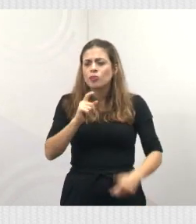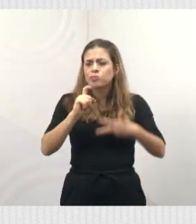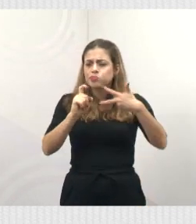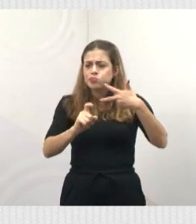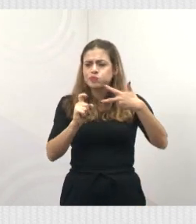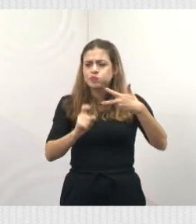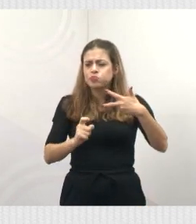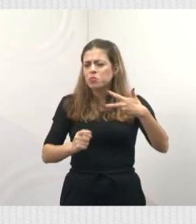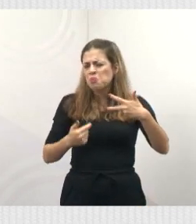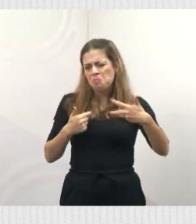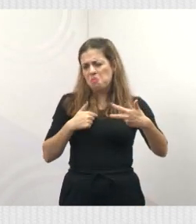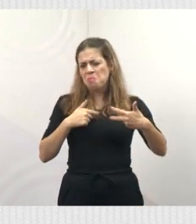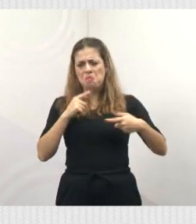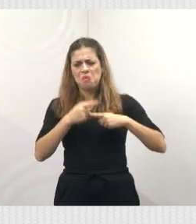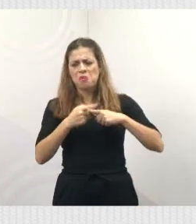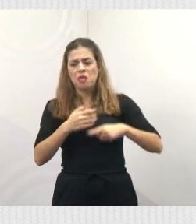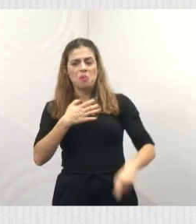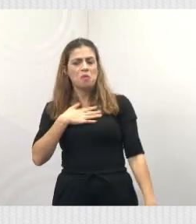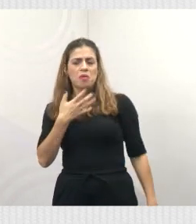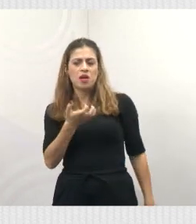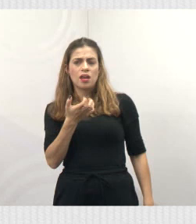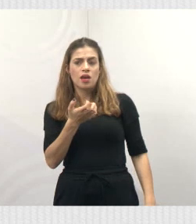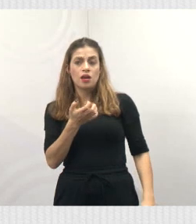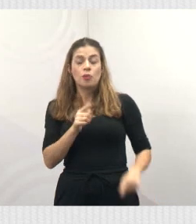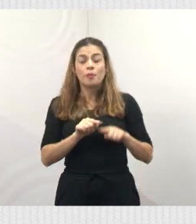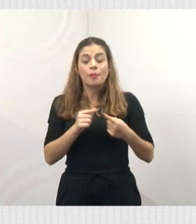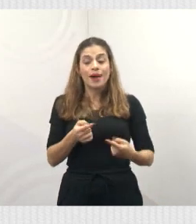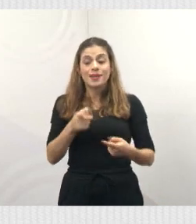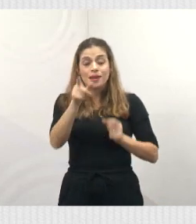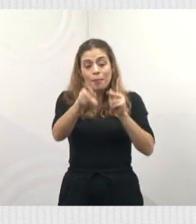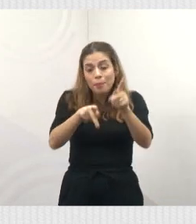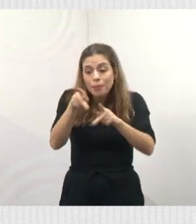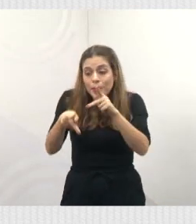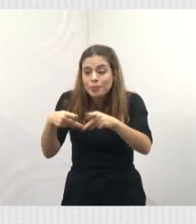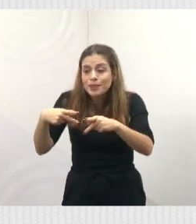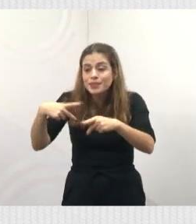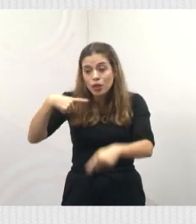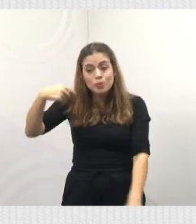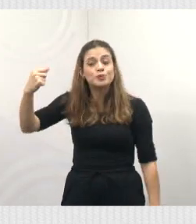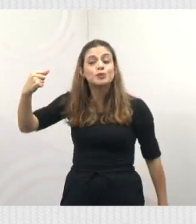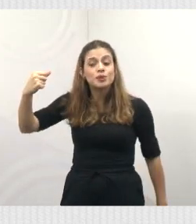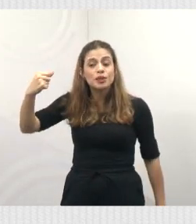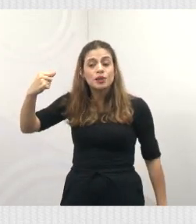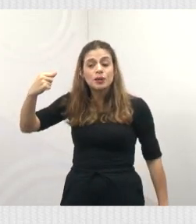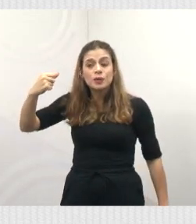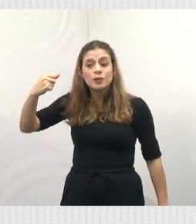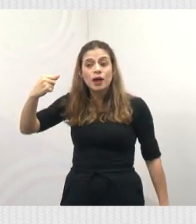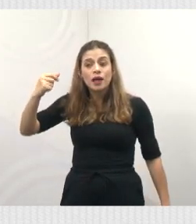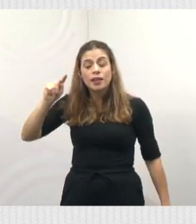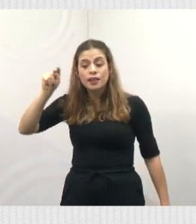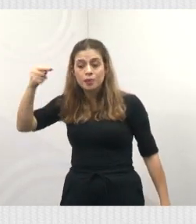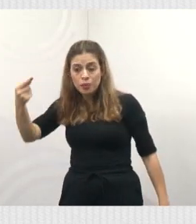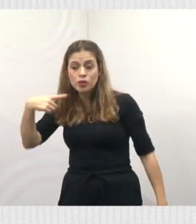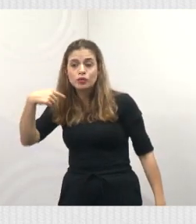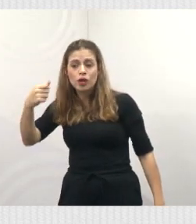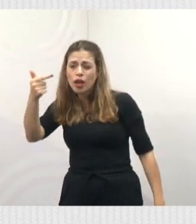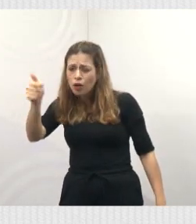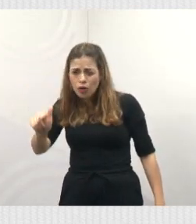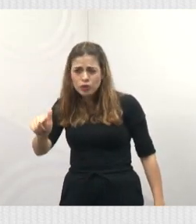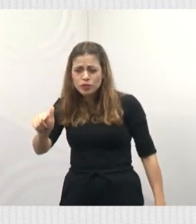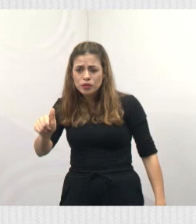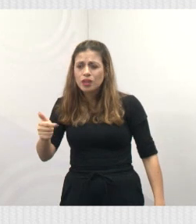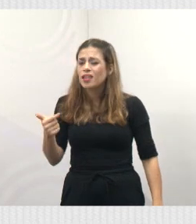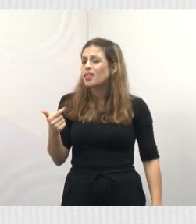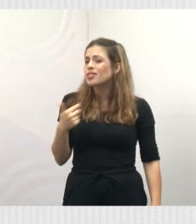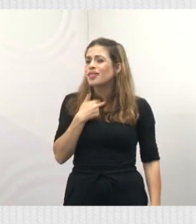sou eu. É porque o povo da cidade me elegeu. E o povo vai eleger um próximo prefeito ou prefeita. E ao eleger, não podemos